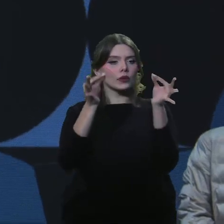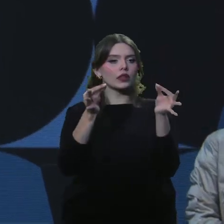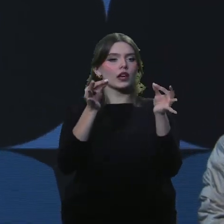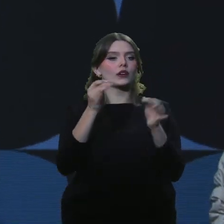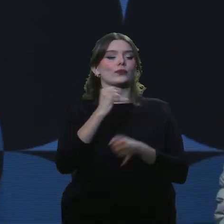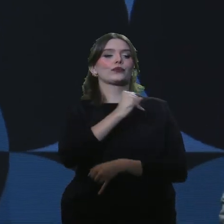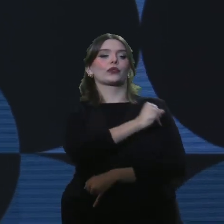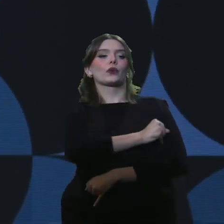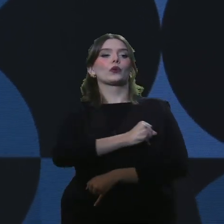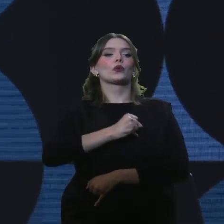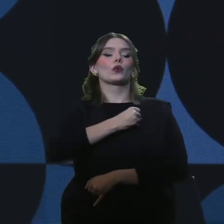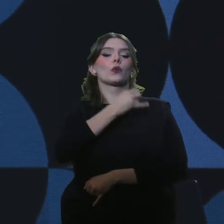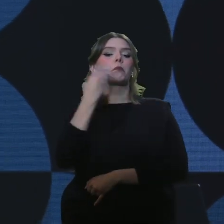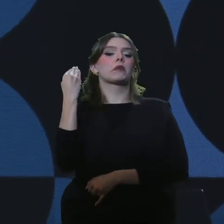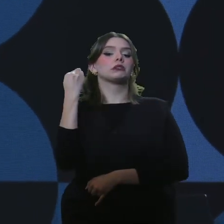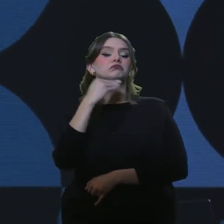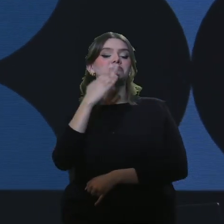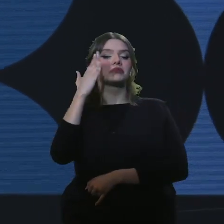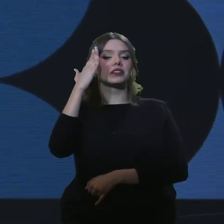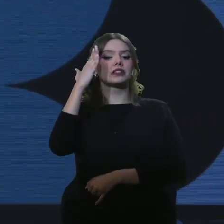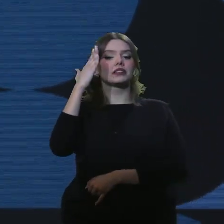talvez aos olhos de muitos daquele tempo,